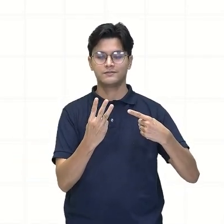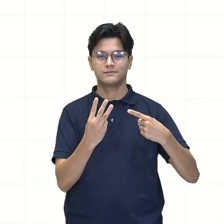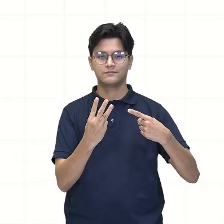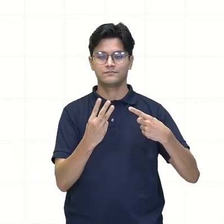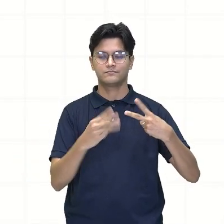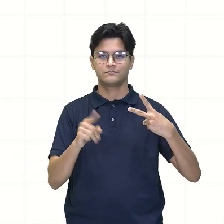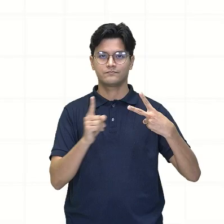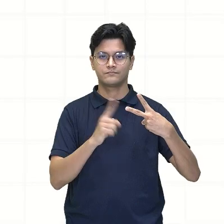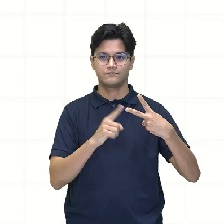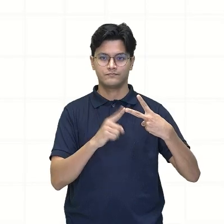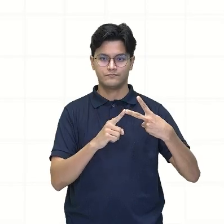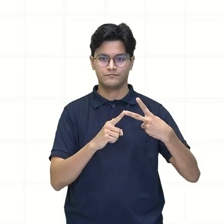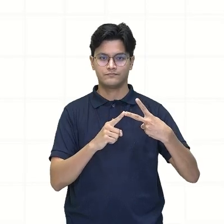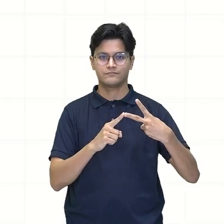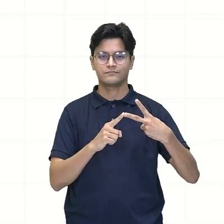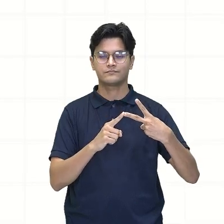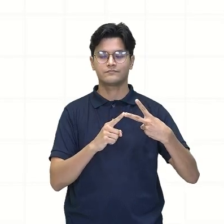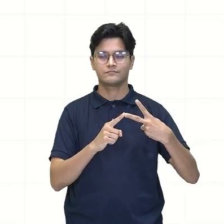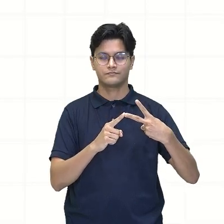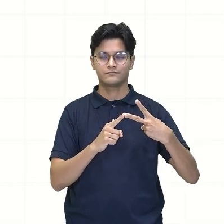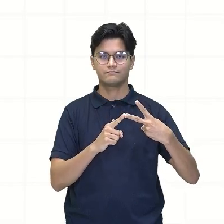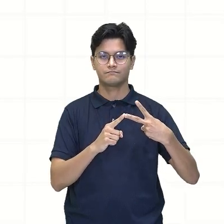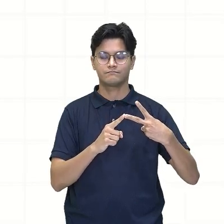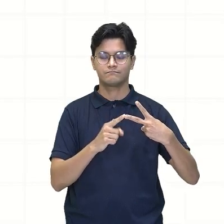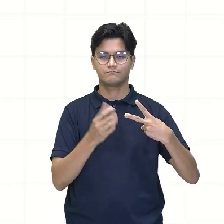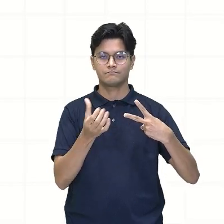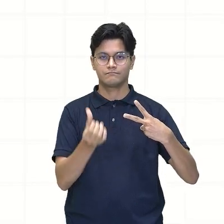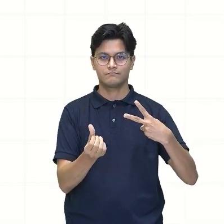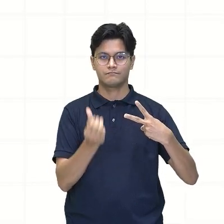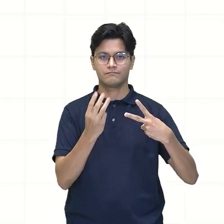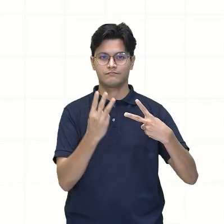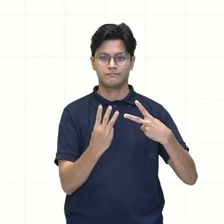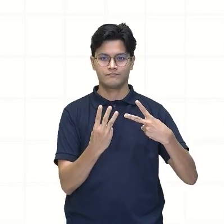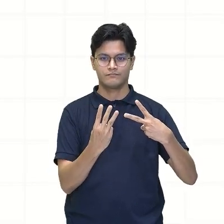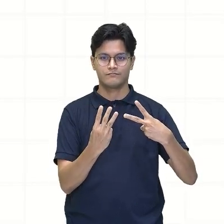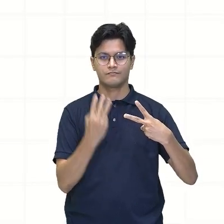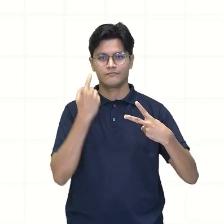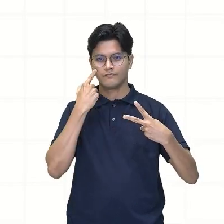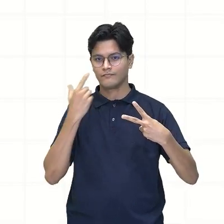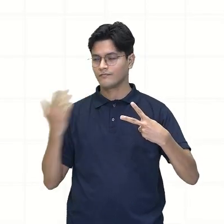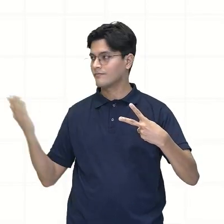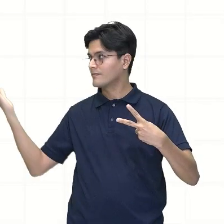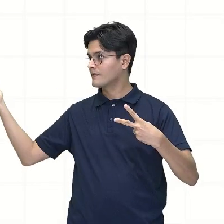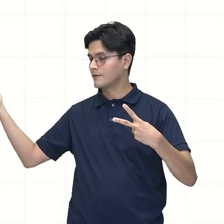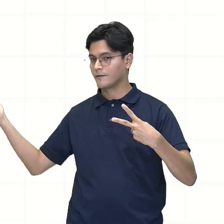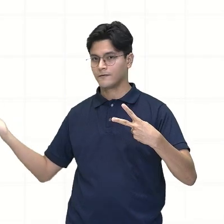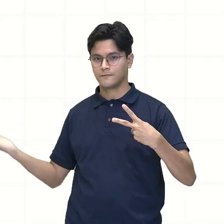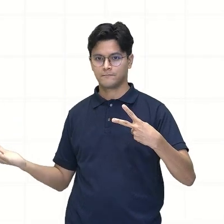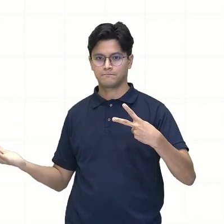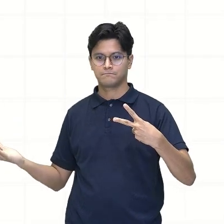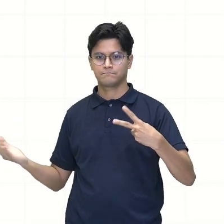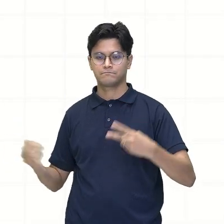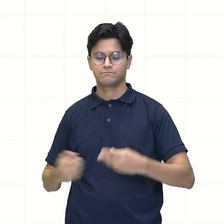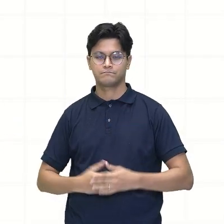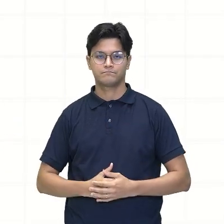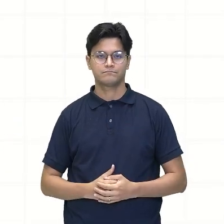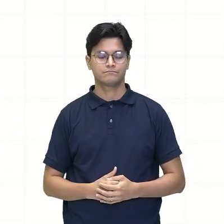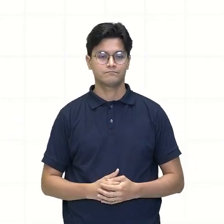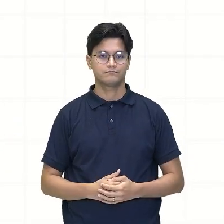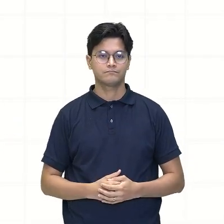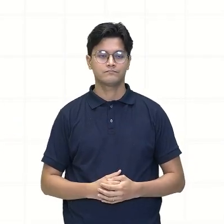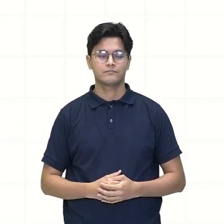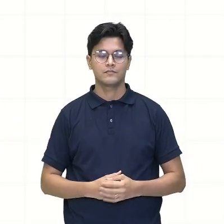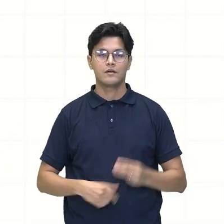23,3 graus, a medida do ângulo beta, que é 63 graus. E a